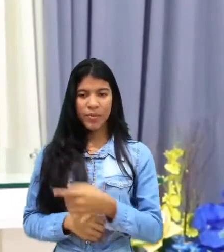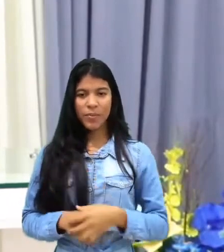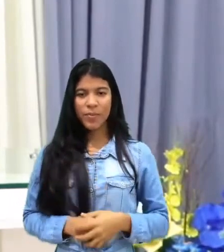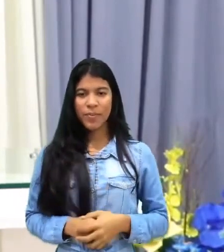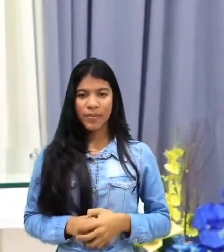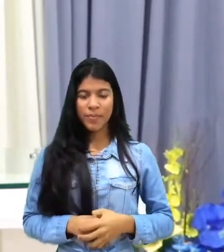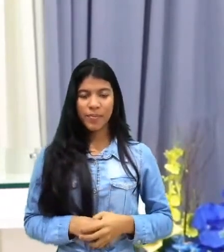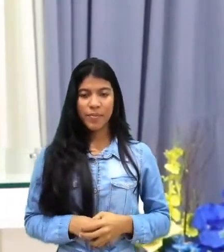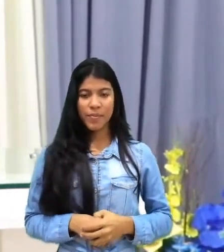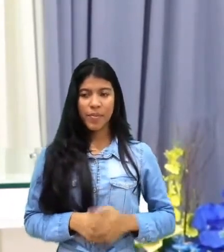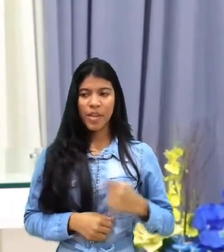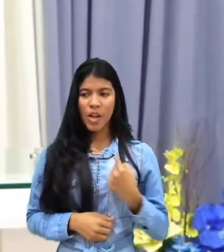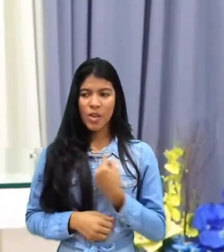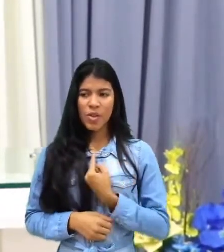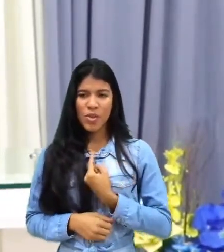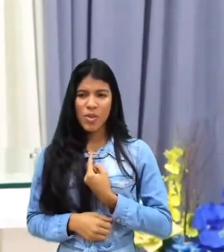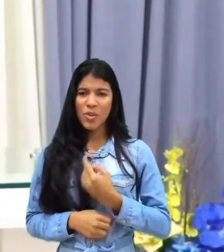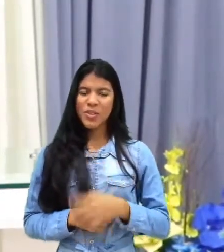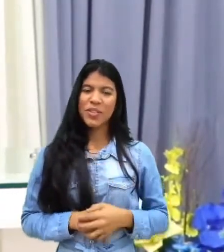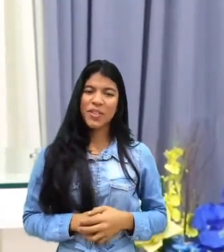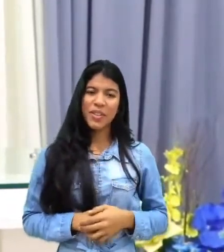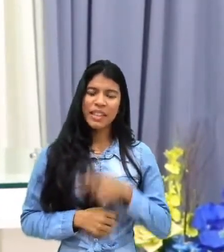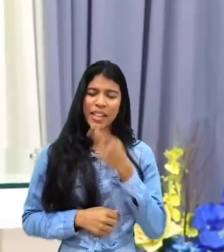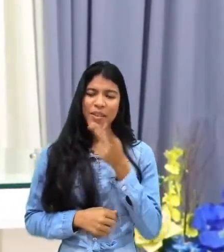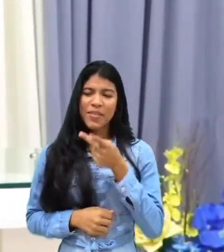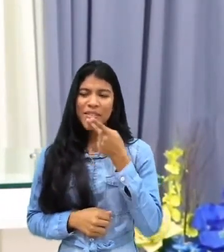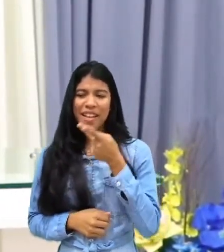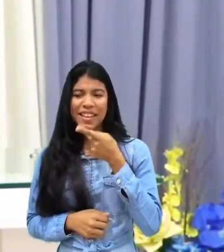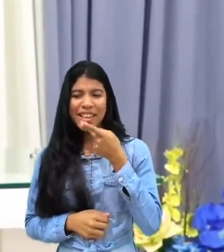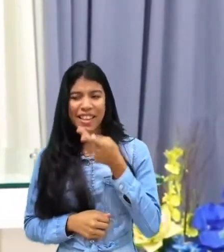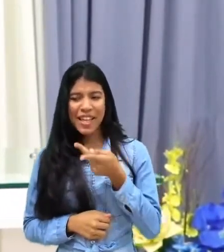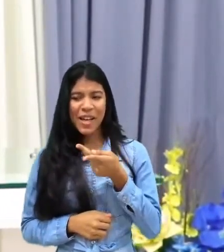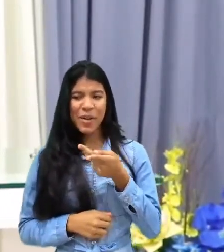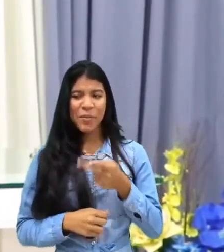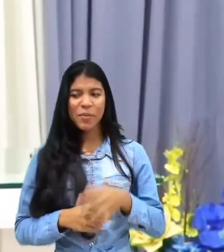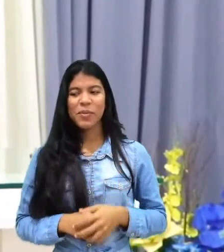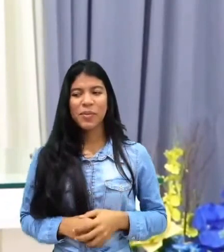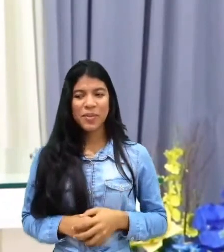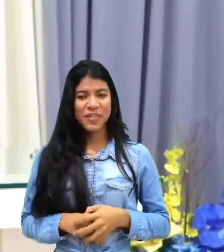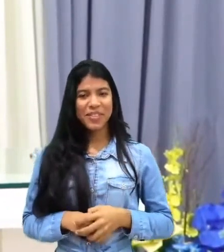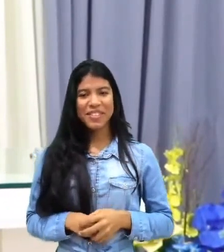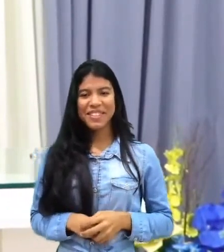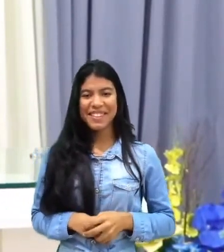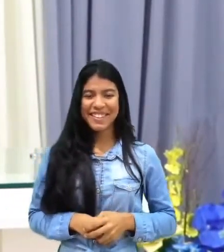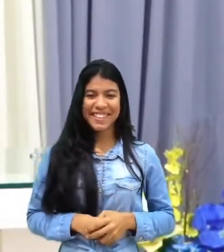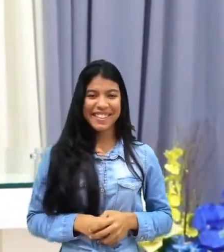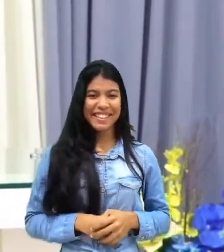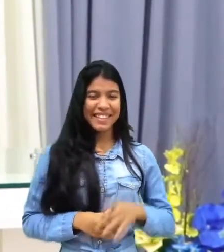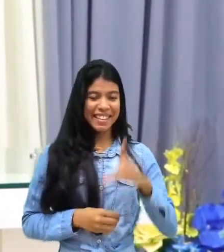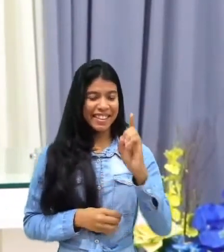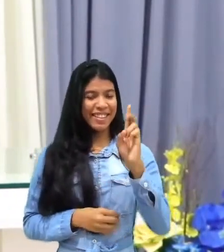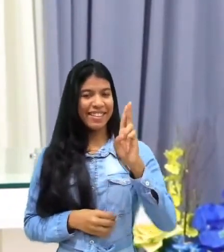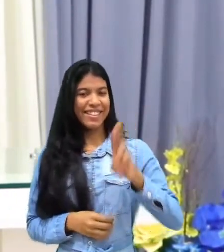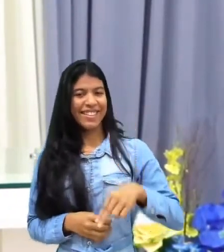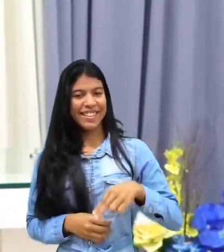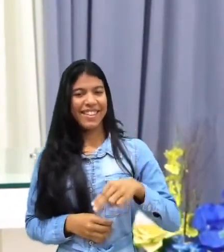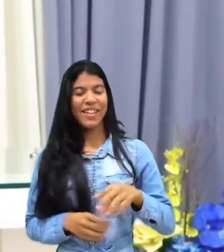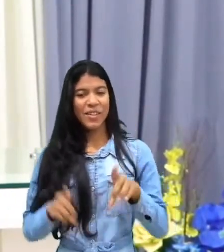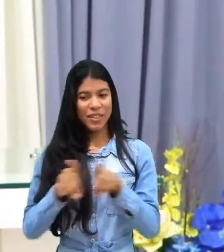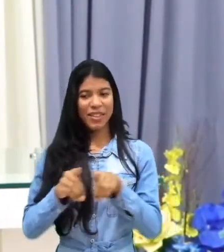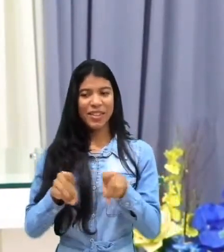isso, cantando sobre isso, sobre Lázaro, cantando sobre Daniel, né?